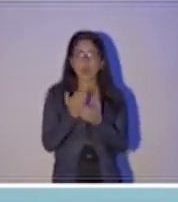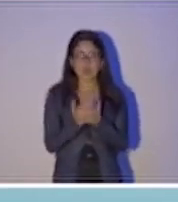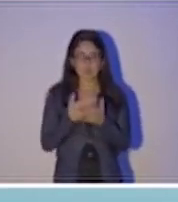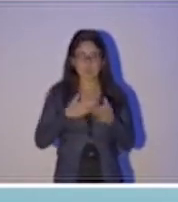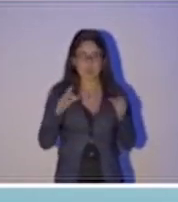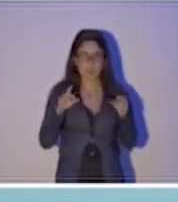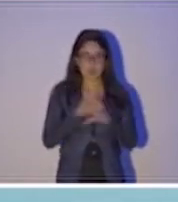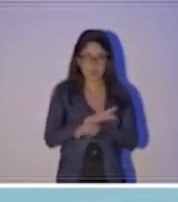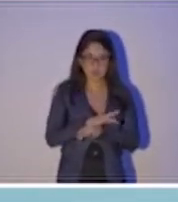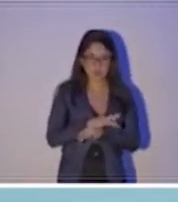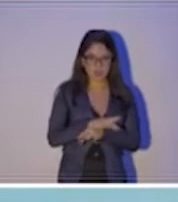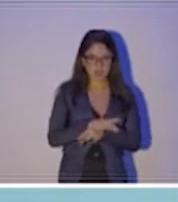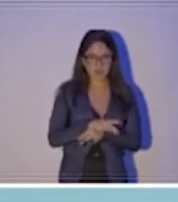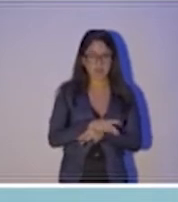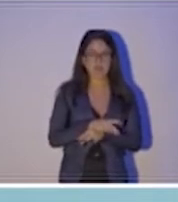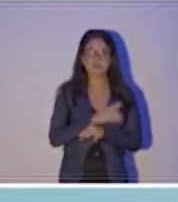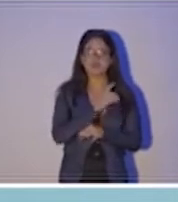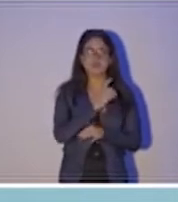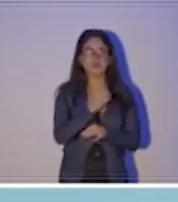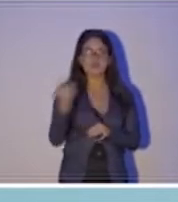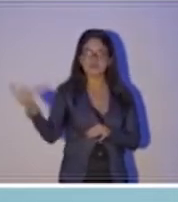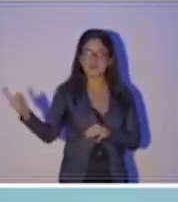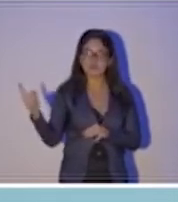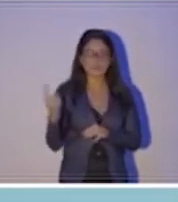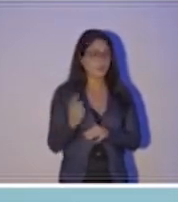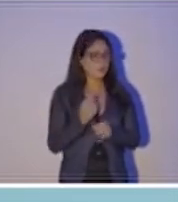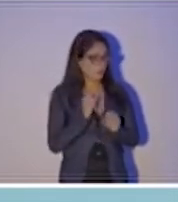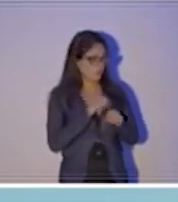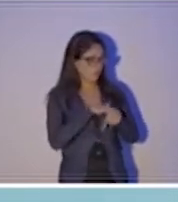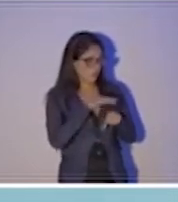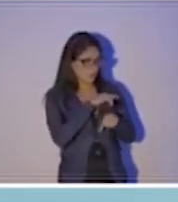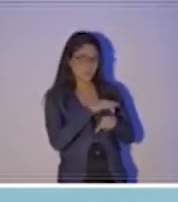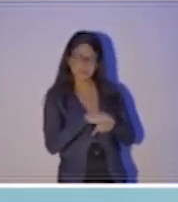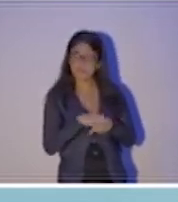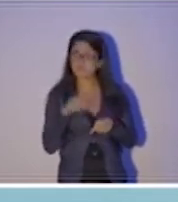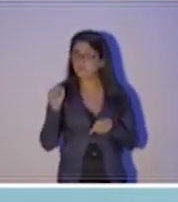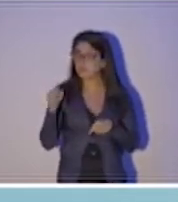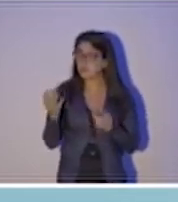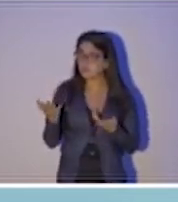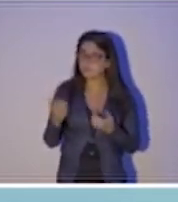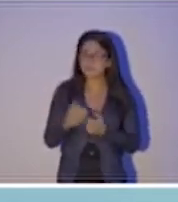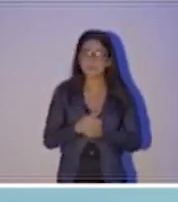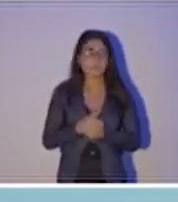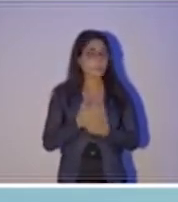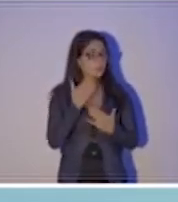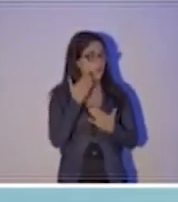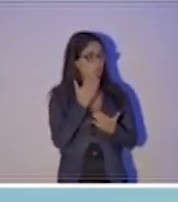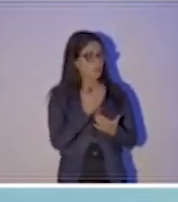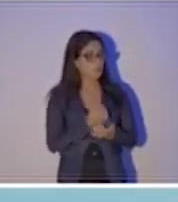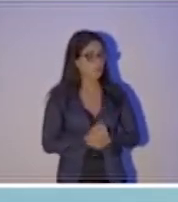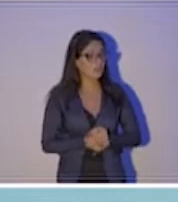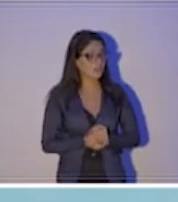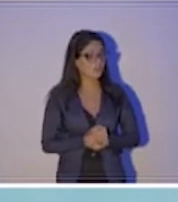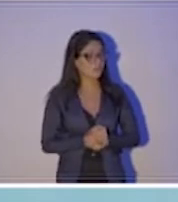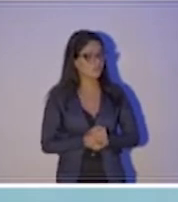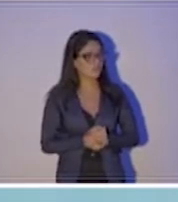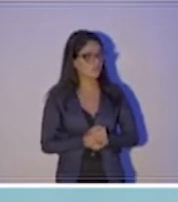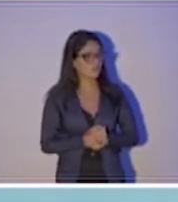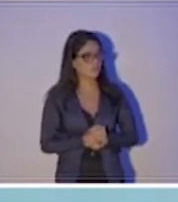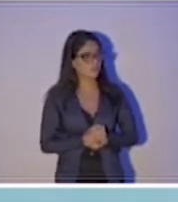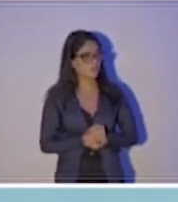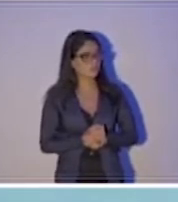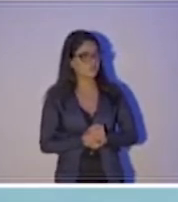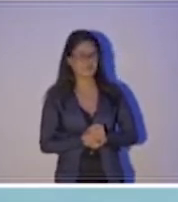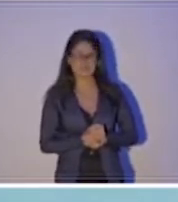queria falar com o senhor, tudo bem? Eu disse: claro, queria te agradecer. Fiquei confuso,